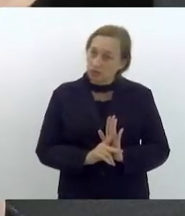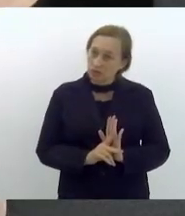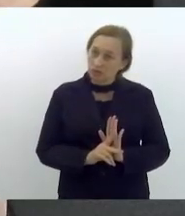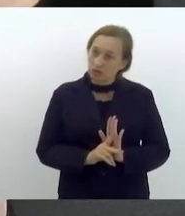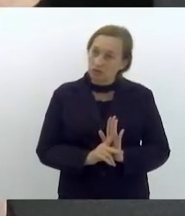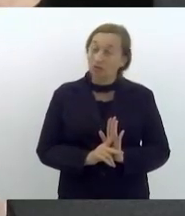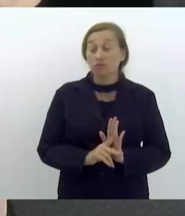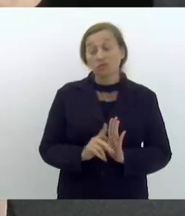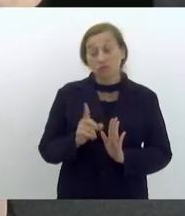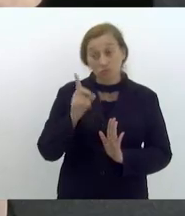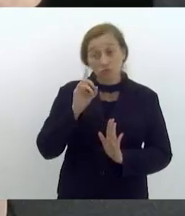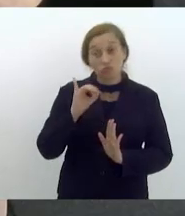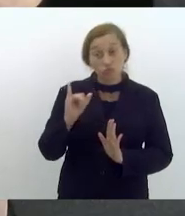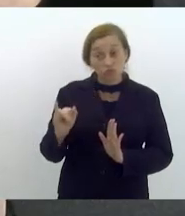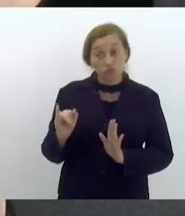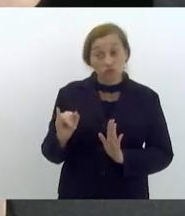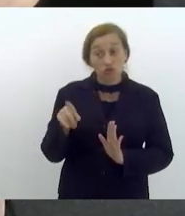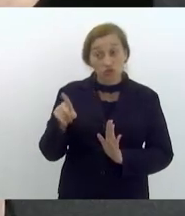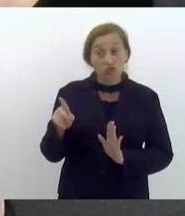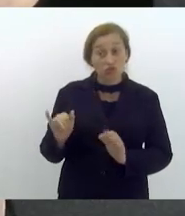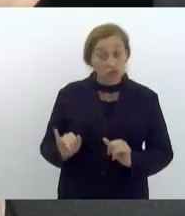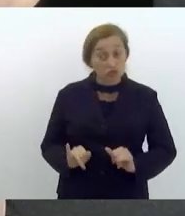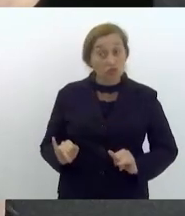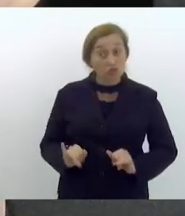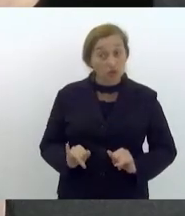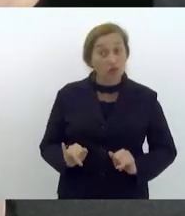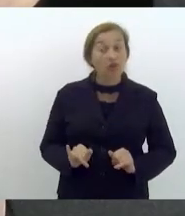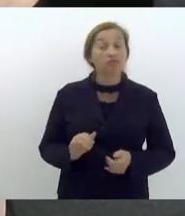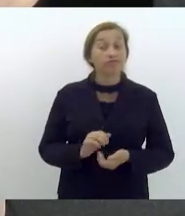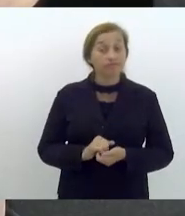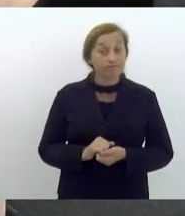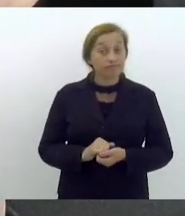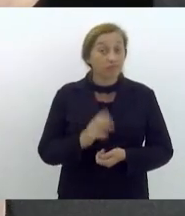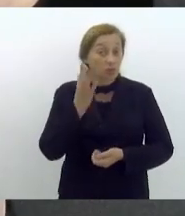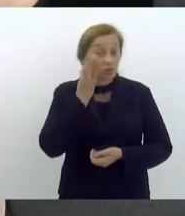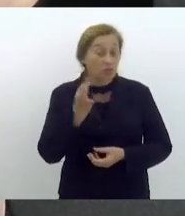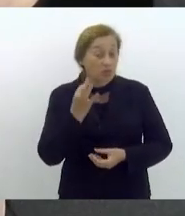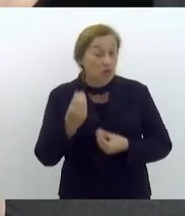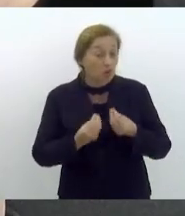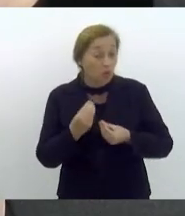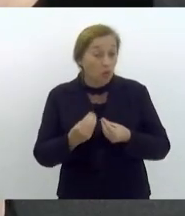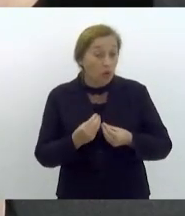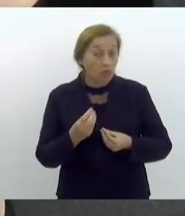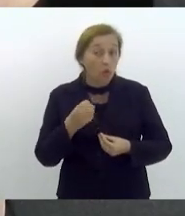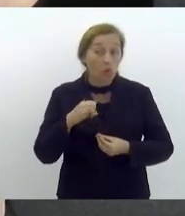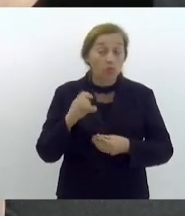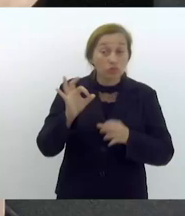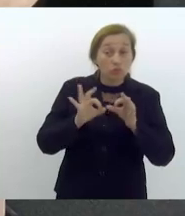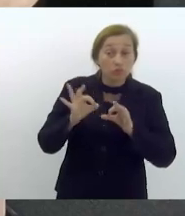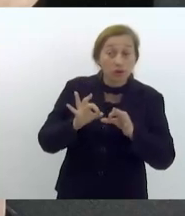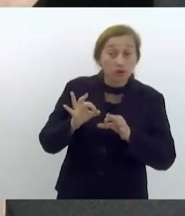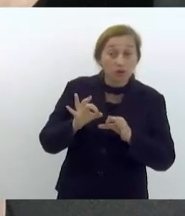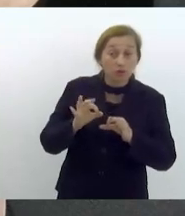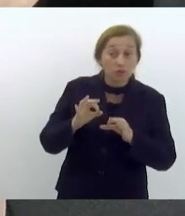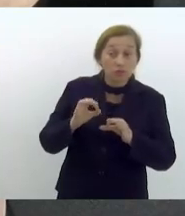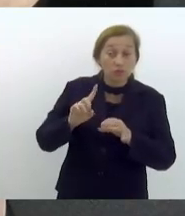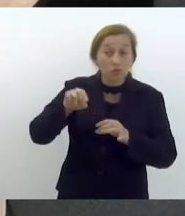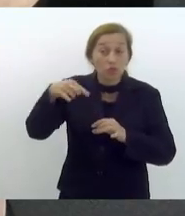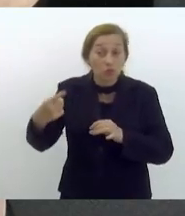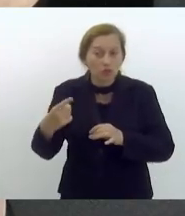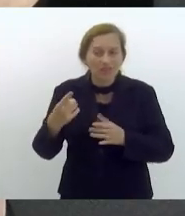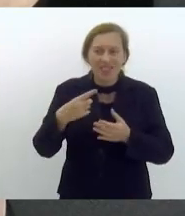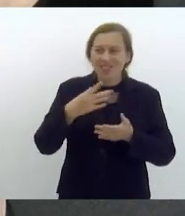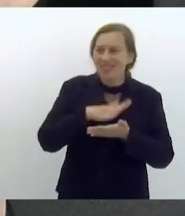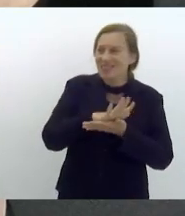vão ter que se acertar um dia não é verdade não sei de que forma mas não tem que ser acertar não sei nesse plano aqui eu no outro plano mas vou ter que ser acertar nada